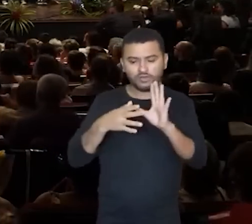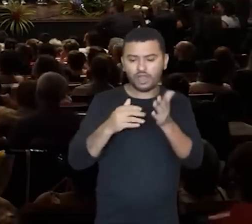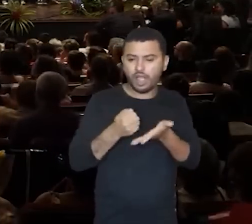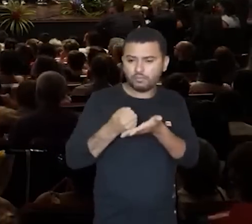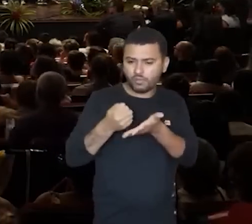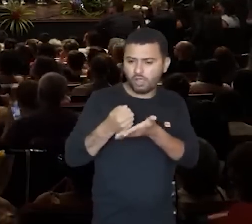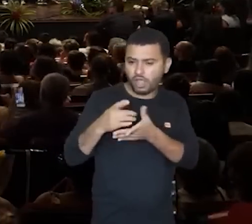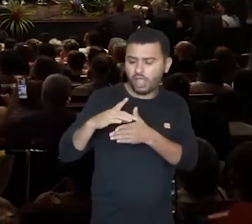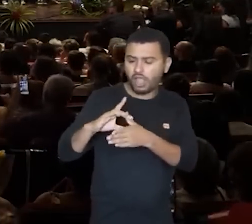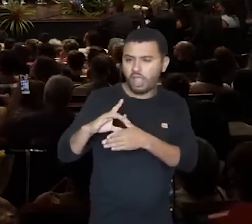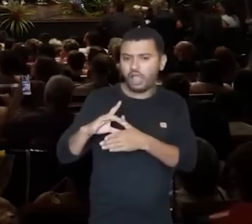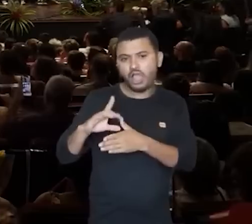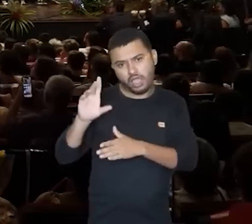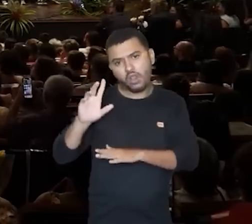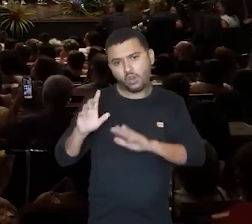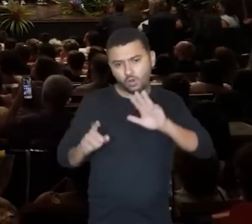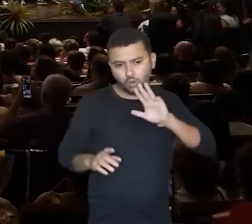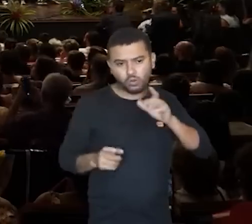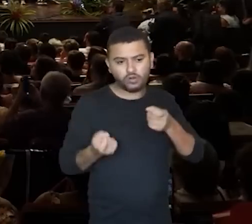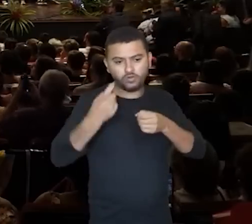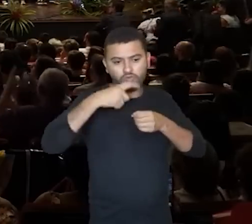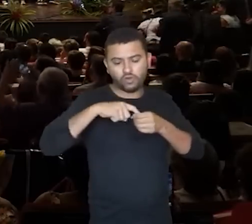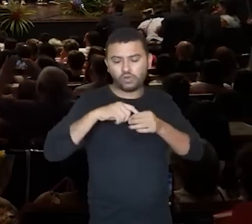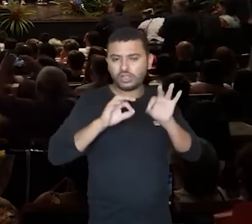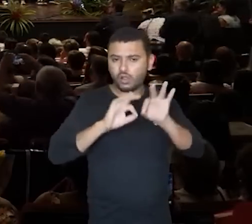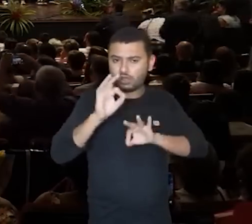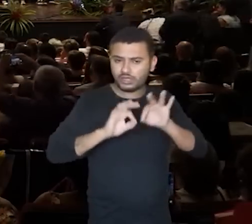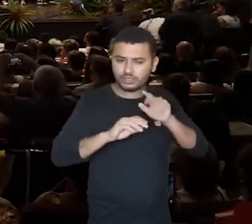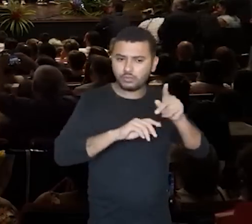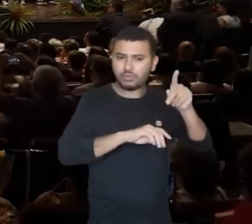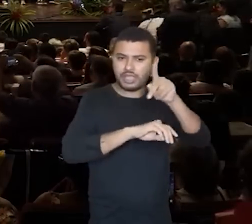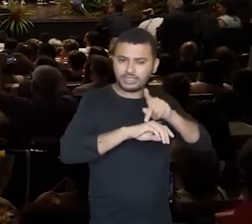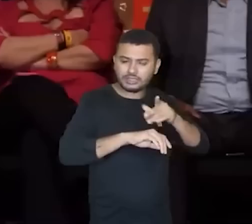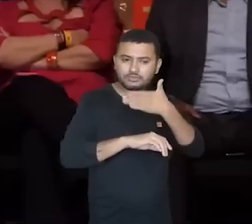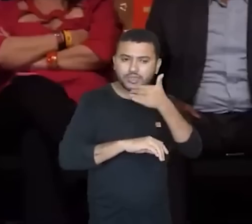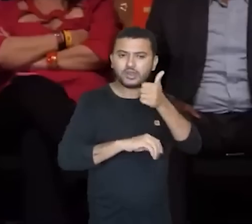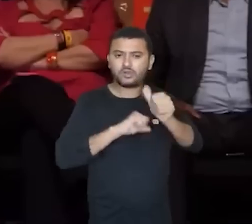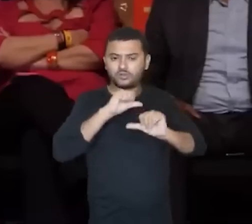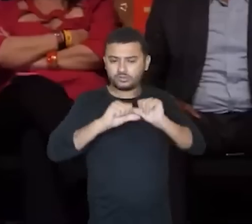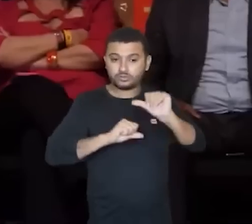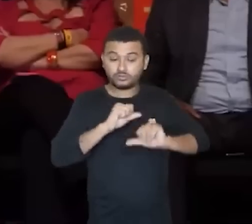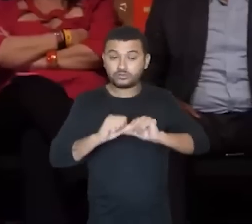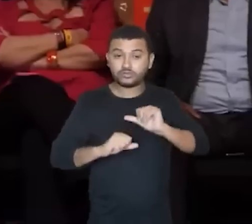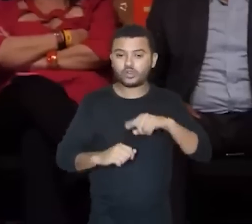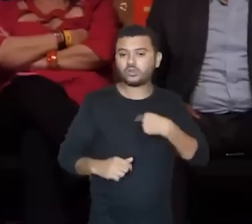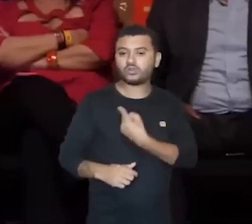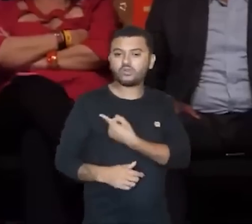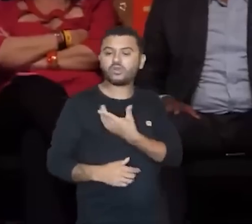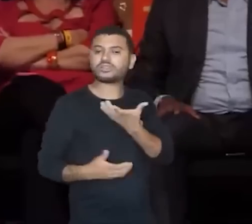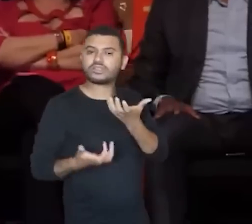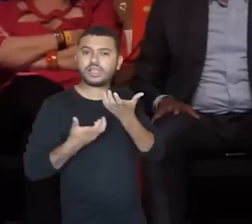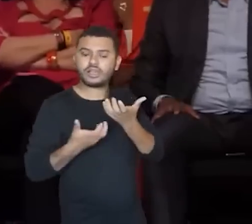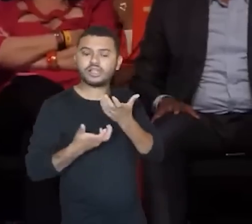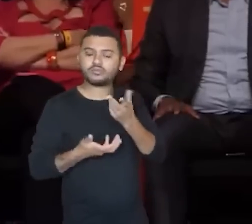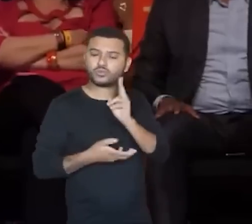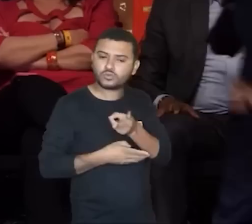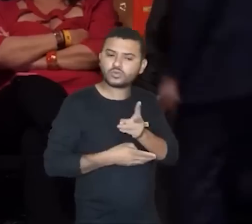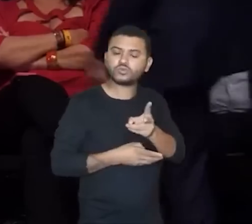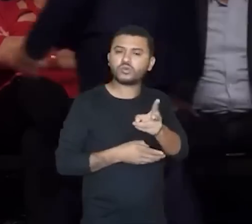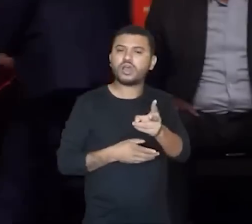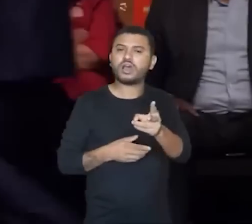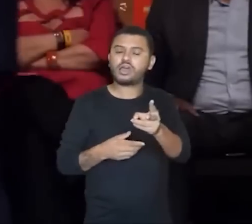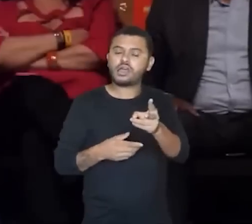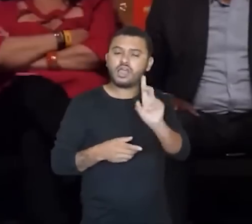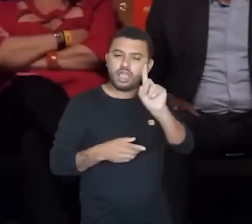do projeto de reconstrução e transformação do país. Somos e pretendemos continuar sendo um